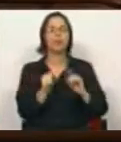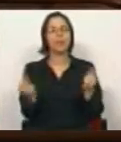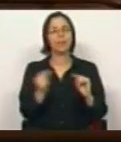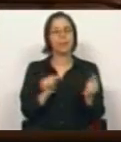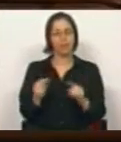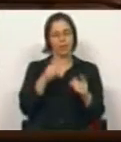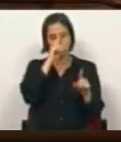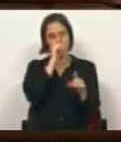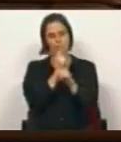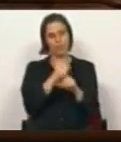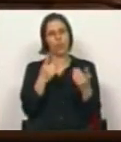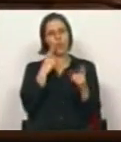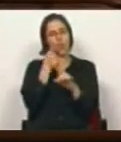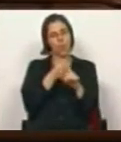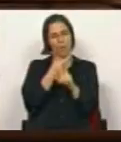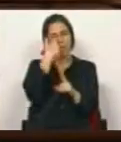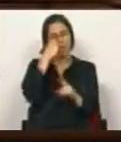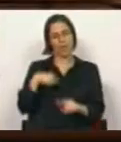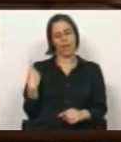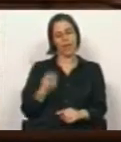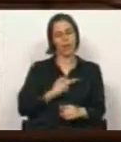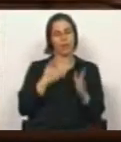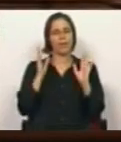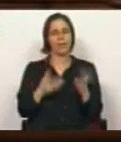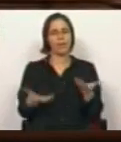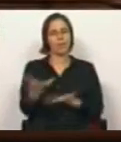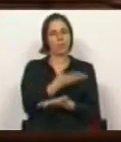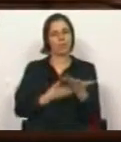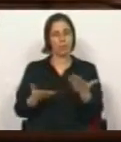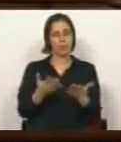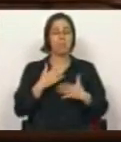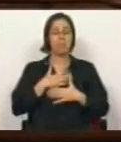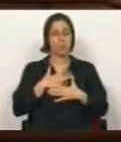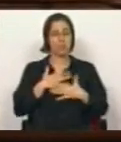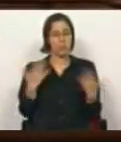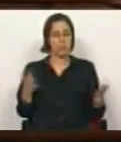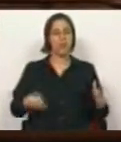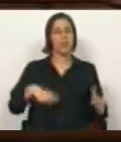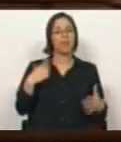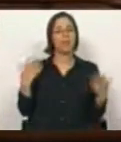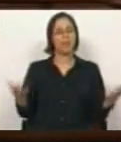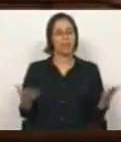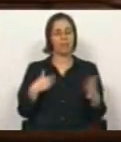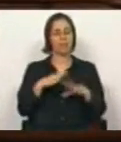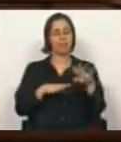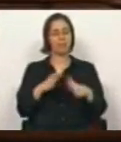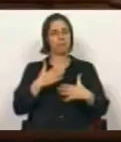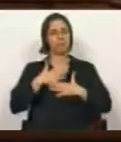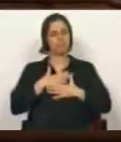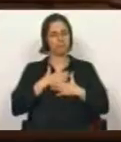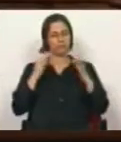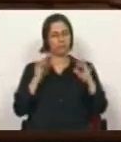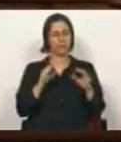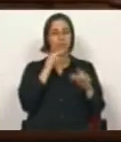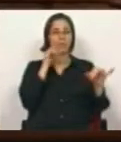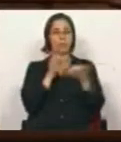debate, estarão em sintonia com o combate que a todos deve mobilizar. Por nós, por parte dos Verdes, fizemos a nossa parte